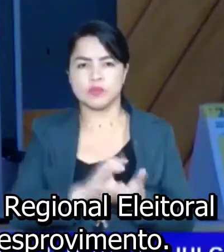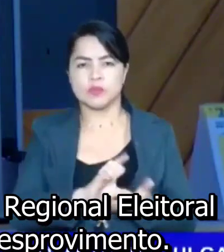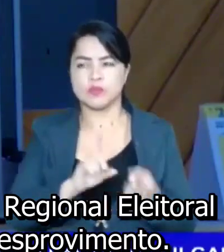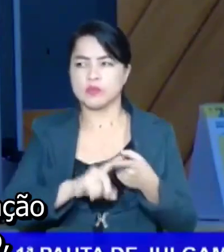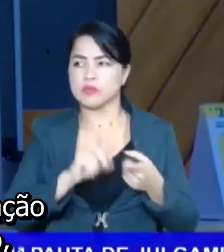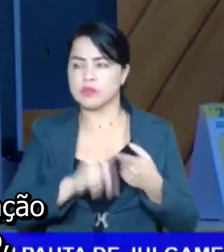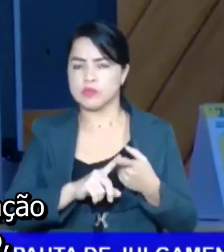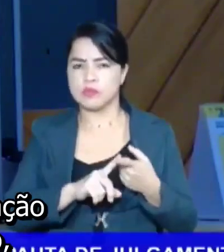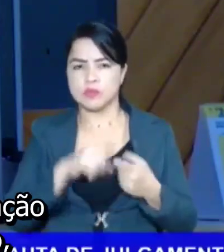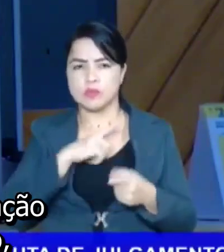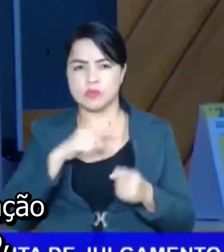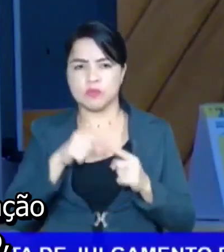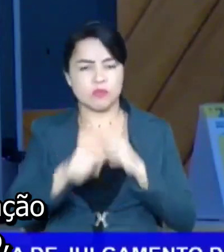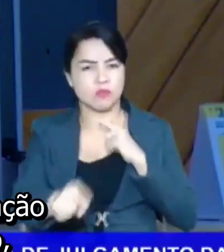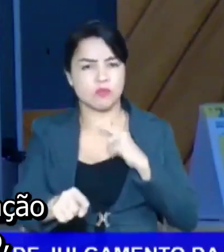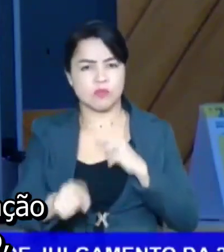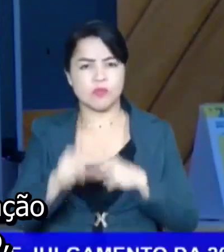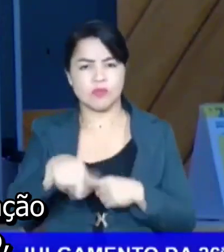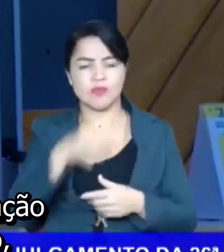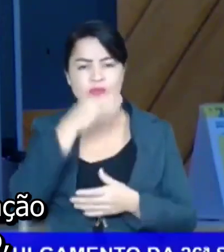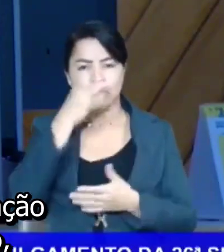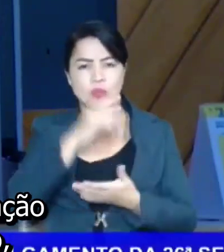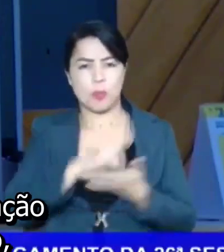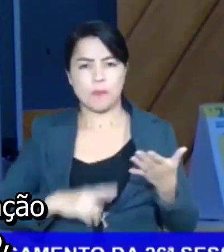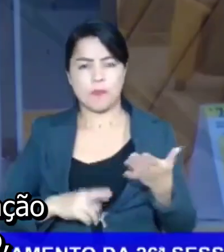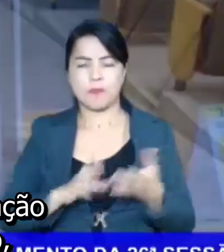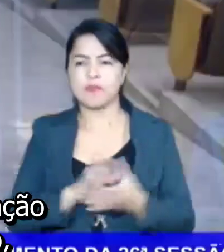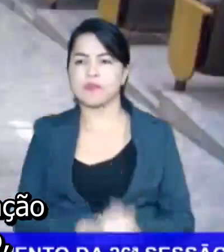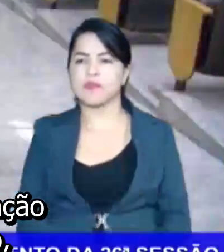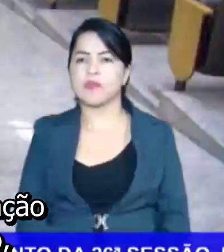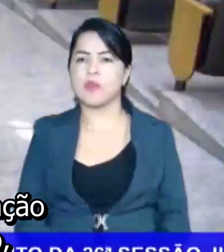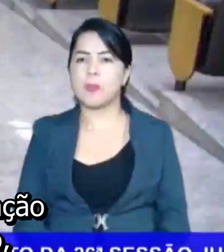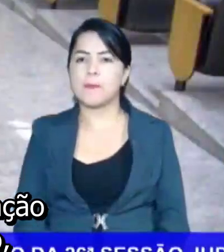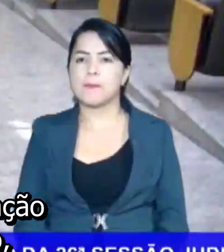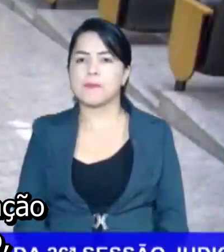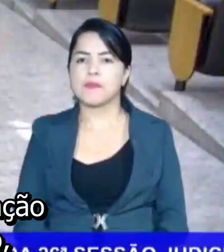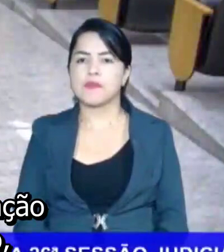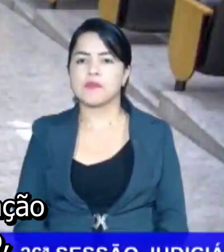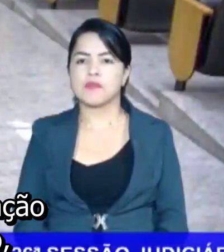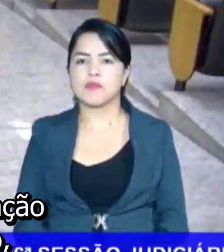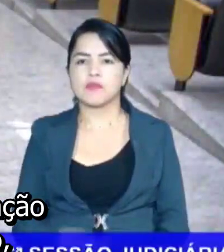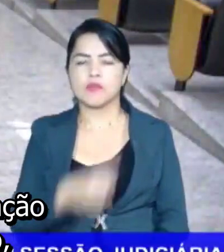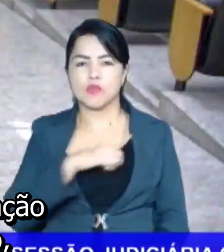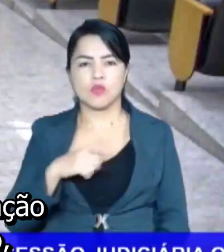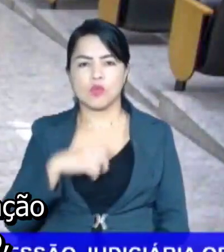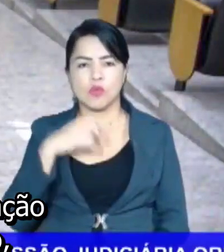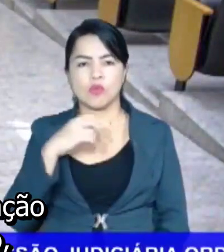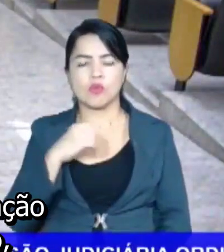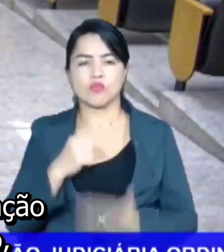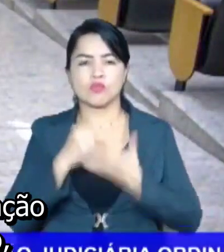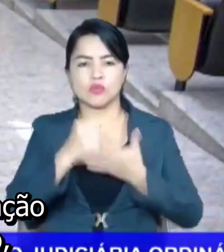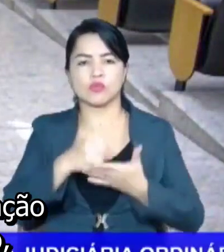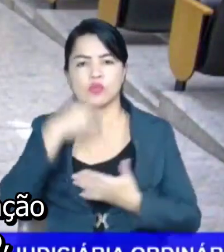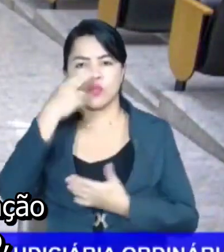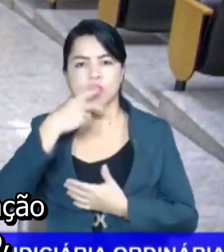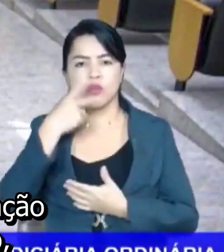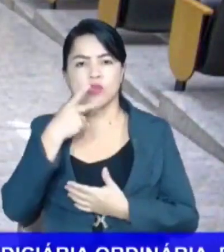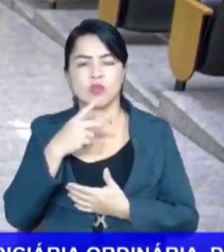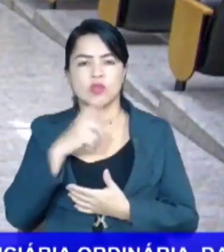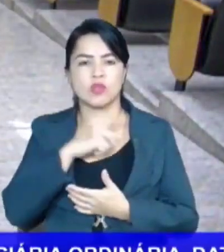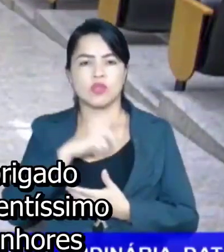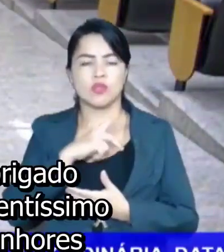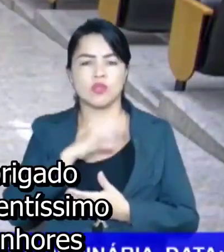pelo desprovimento. É o relatório. Relatório, não haverá Imagem sustentação ampla do oral, plenário, passa a palavra um ao homem ilustre alto doutor